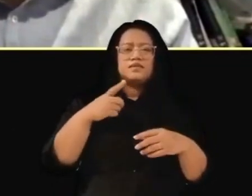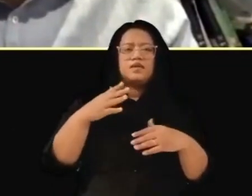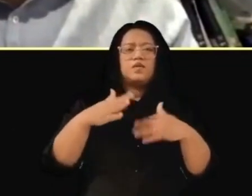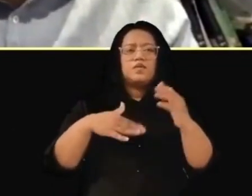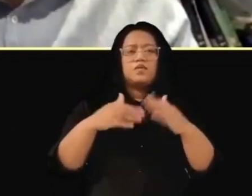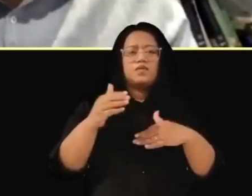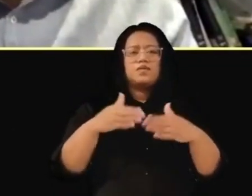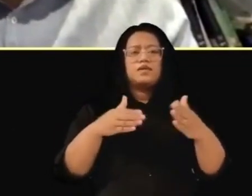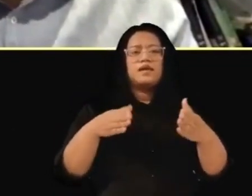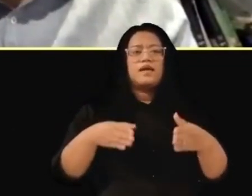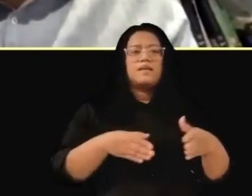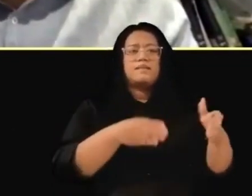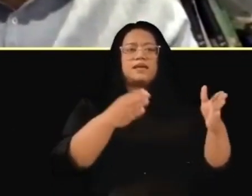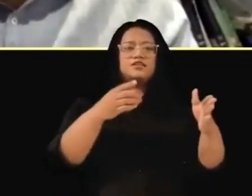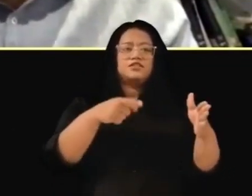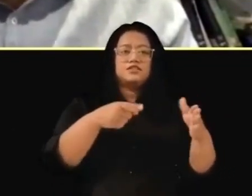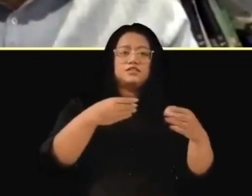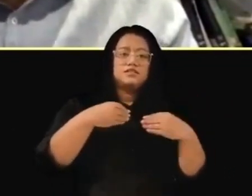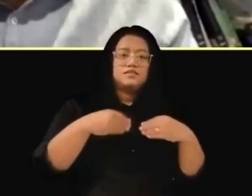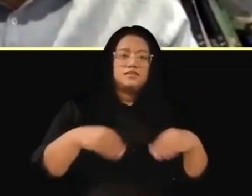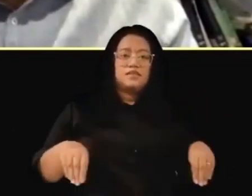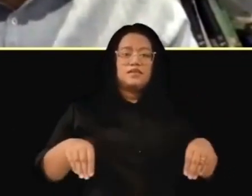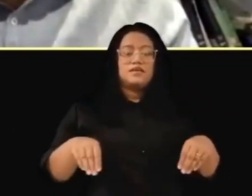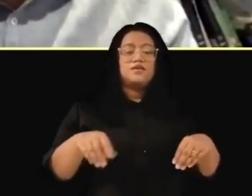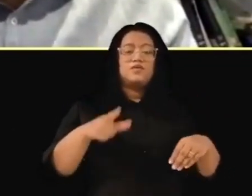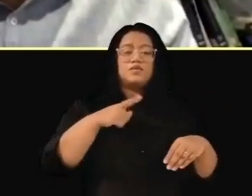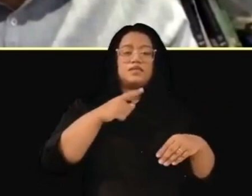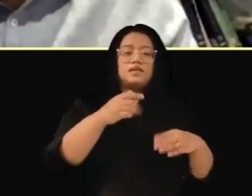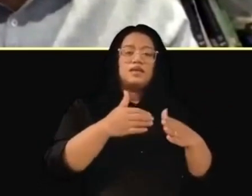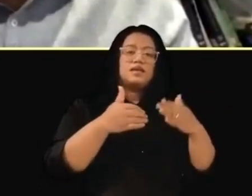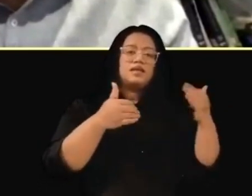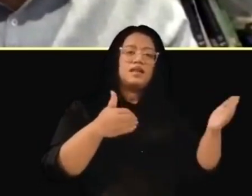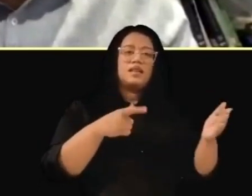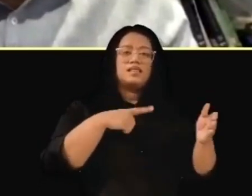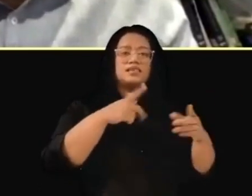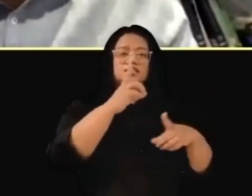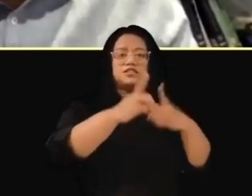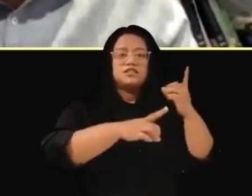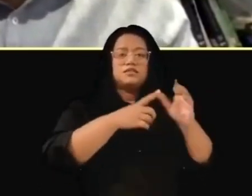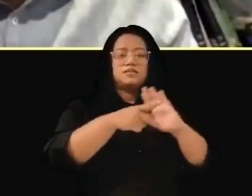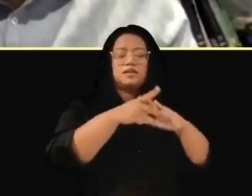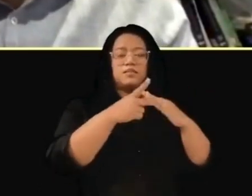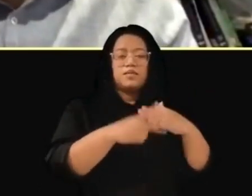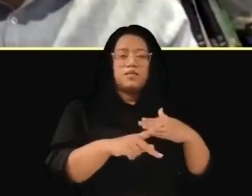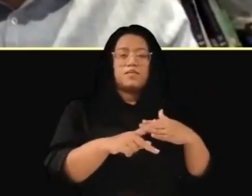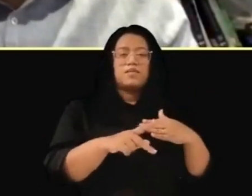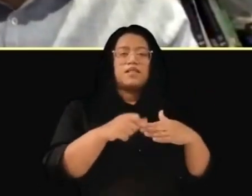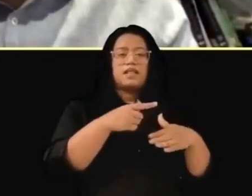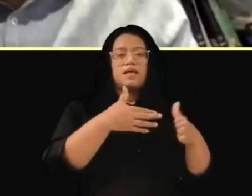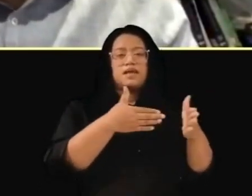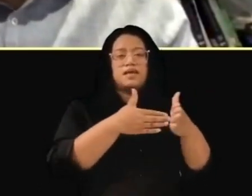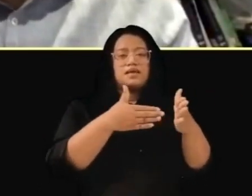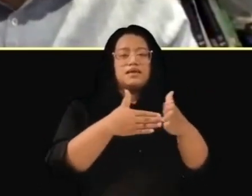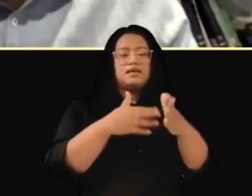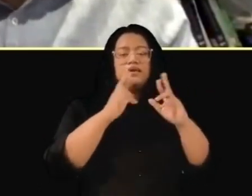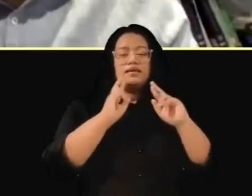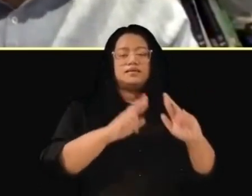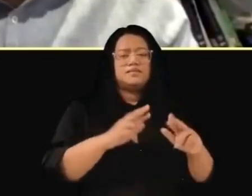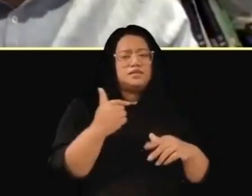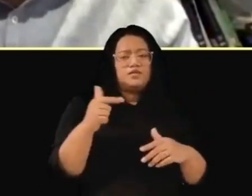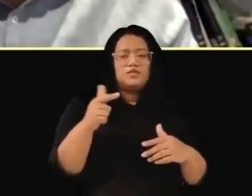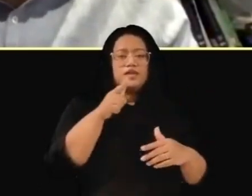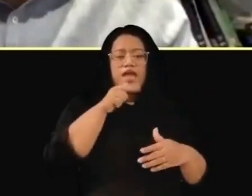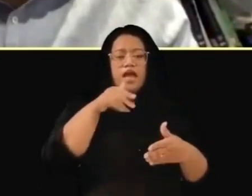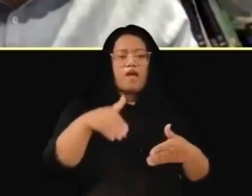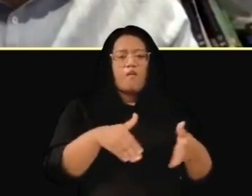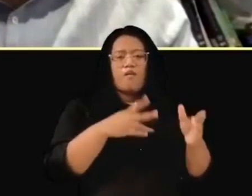a margem do rio, se eu fizer um dano, ele vai passar para o outro lado. O rio ele tem sua dinâmica própria e ele não respeita as fronteiras, evidentemente, né?